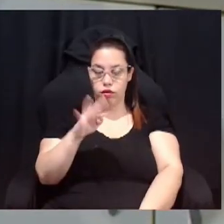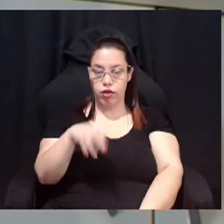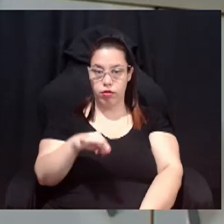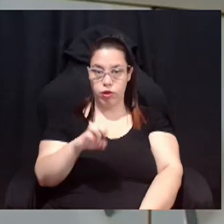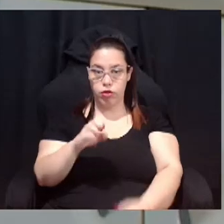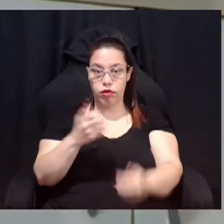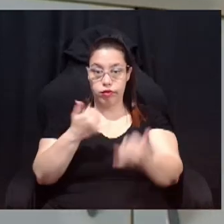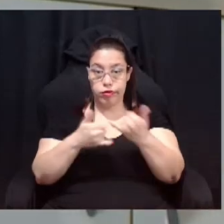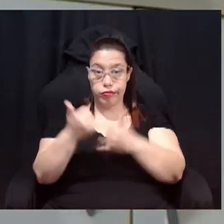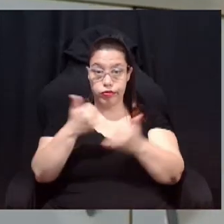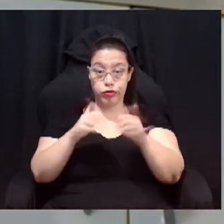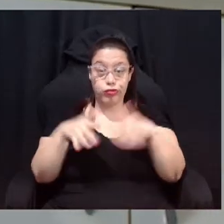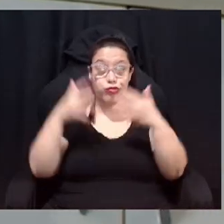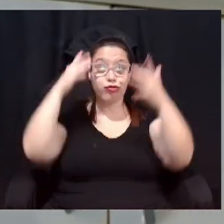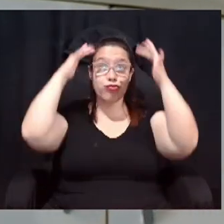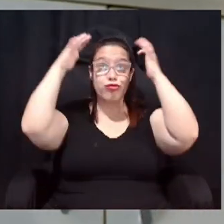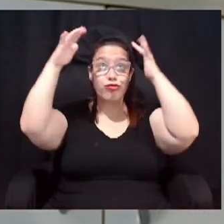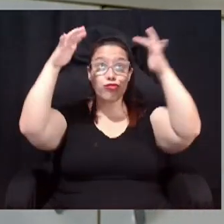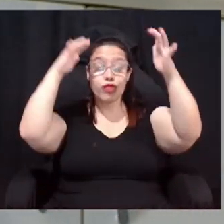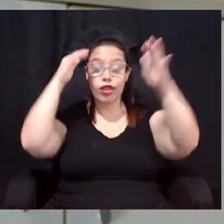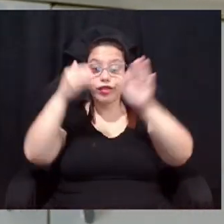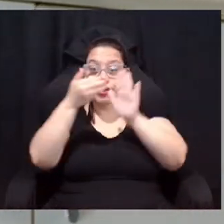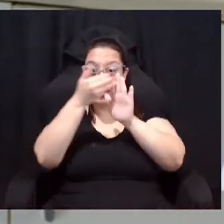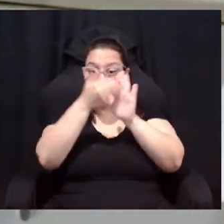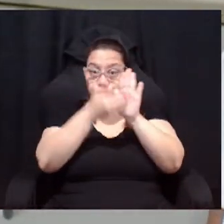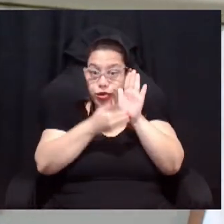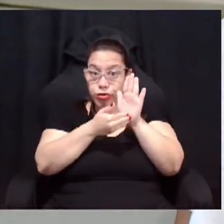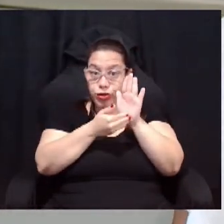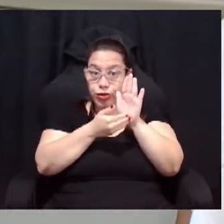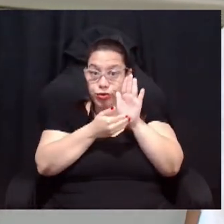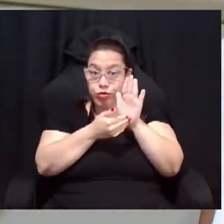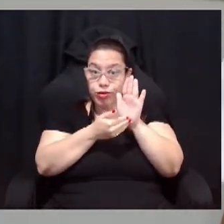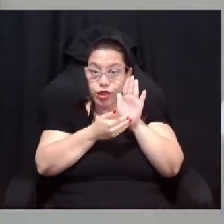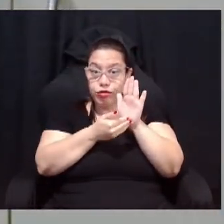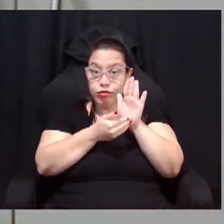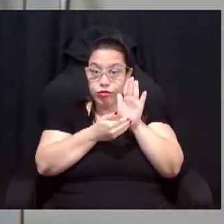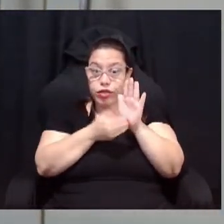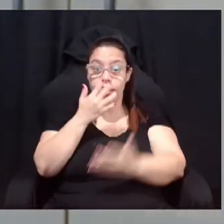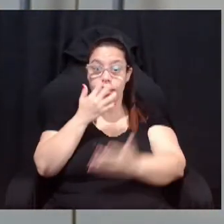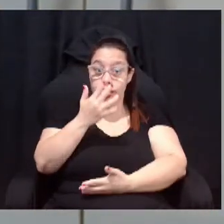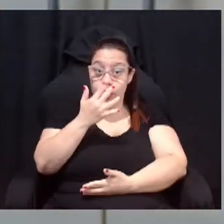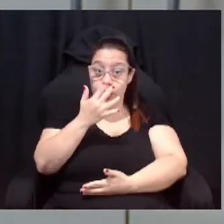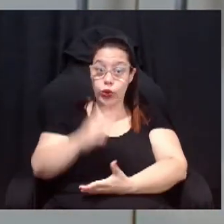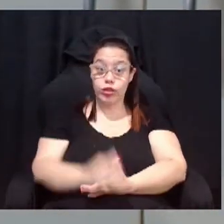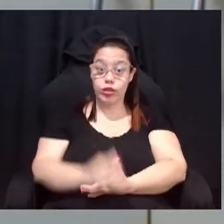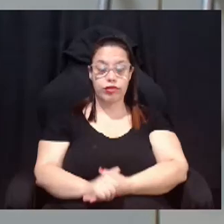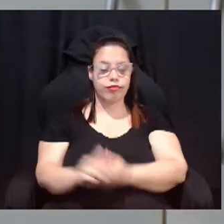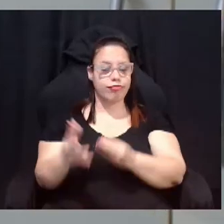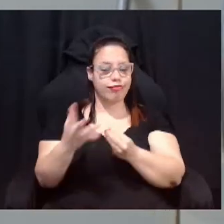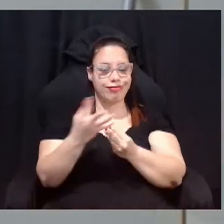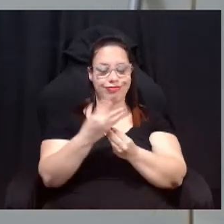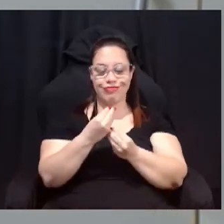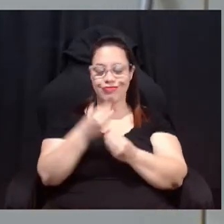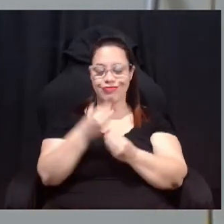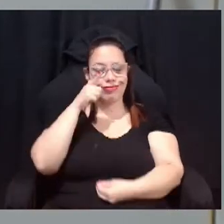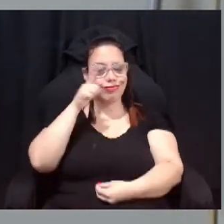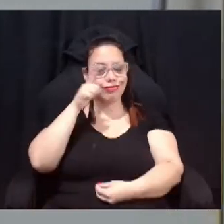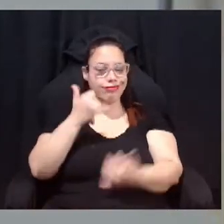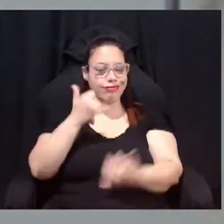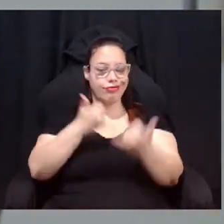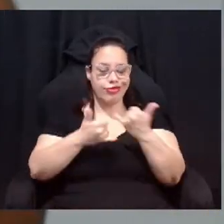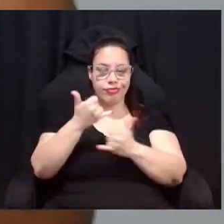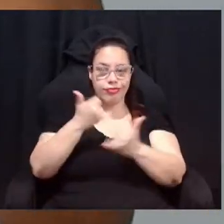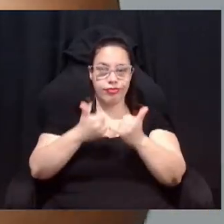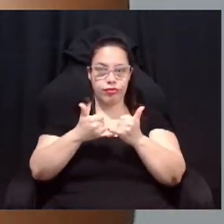vai imaginar esse formato, nessa textura, nessa cor, então é uma arte que a gente consegue brincar bastante com os